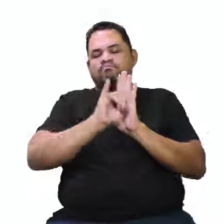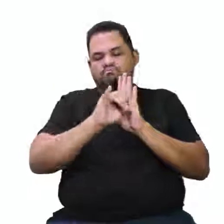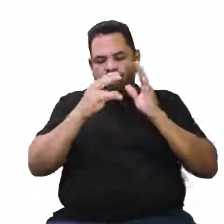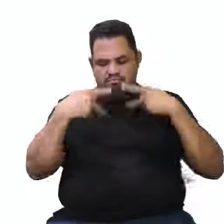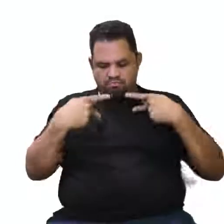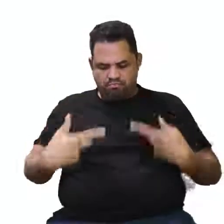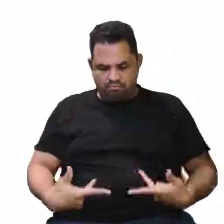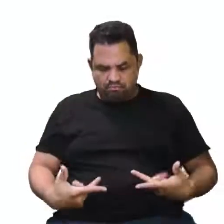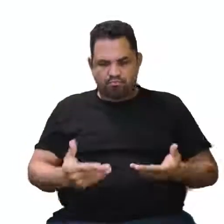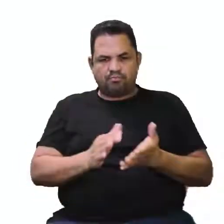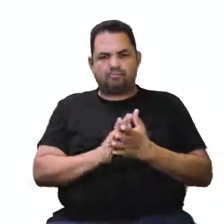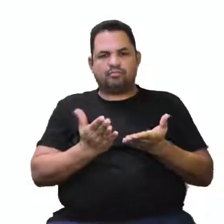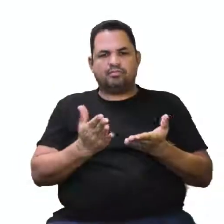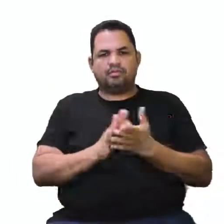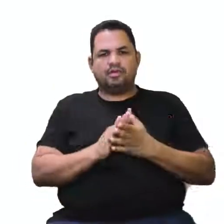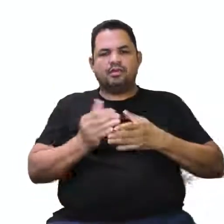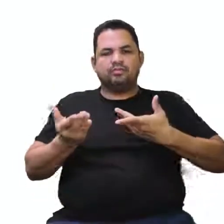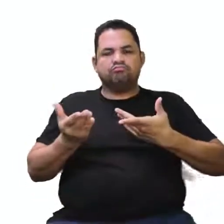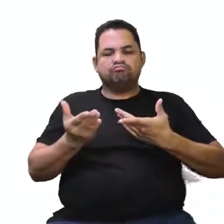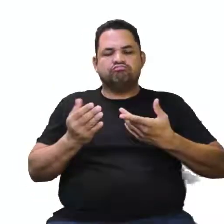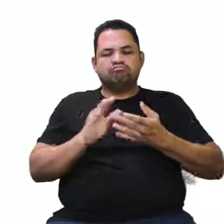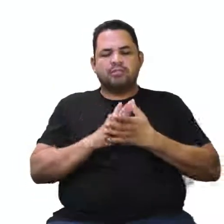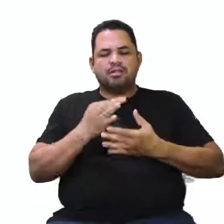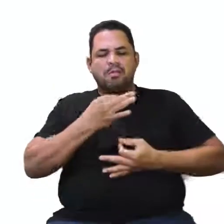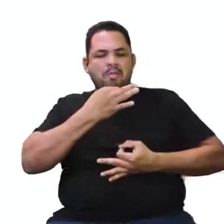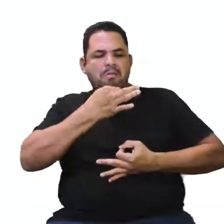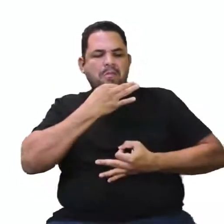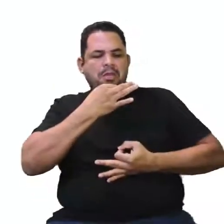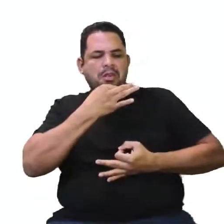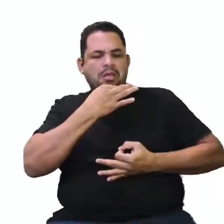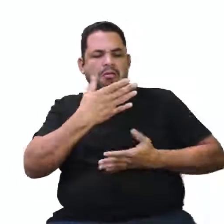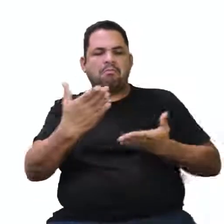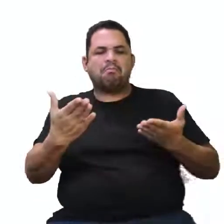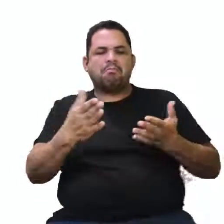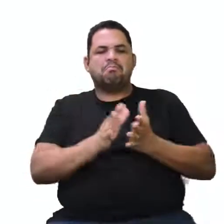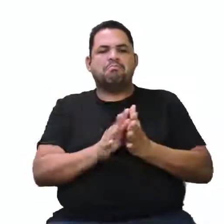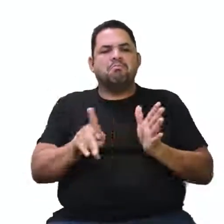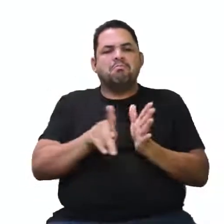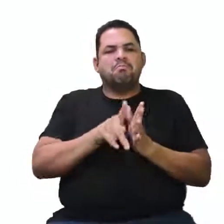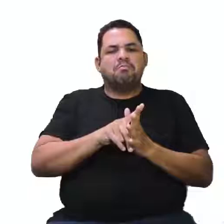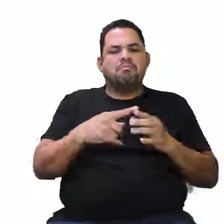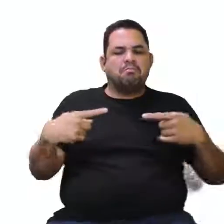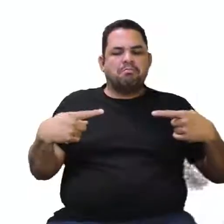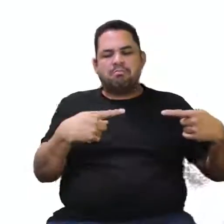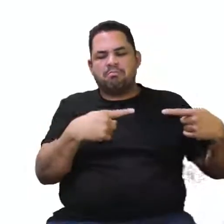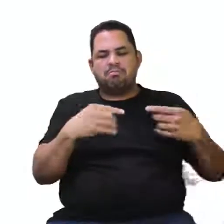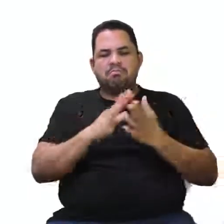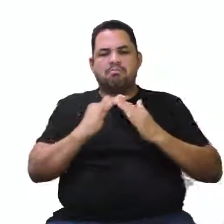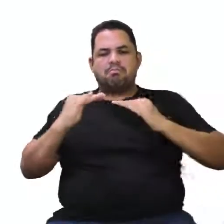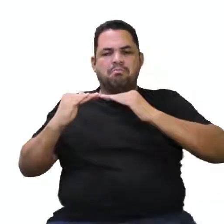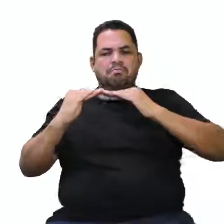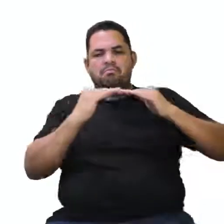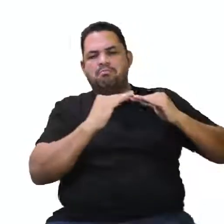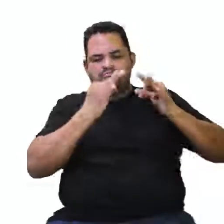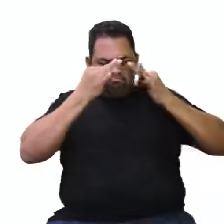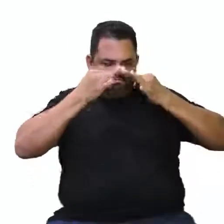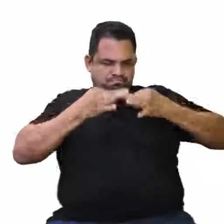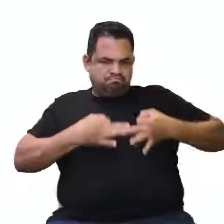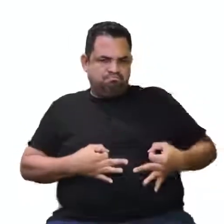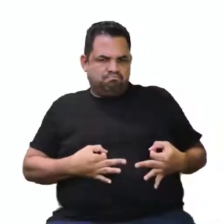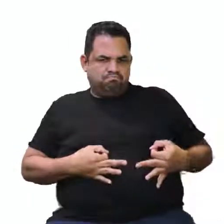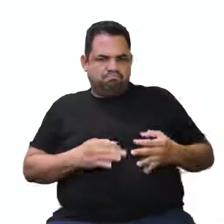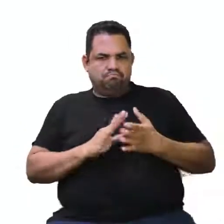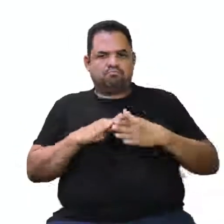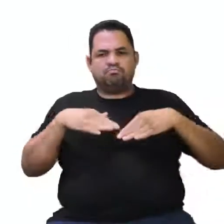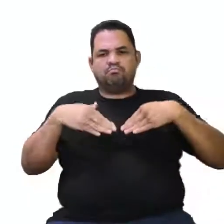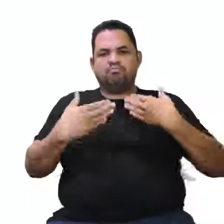identidade corporal, posicionando-se criticamente em relação aí ao padrão de corpo perfeito